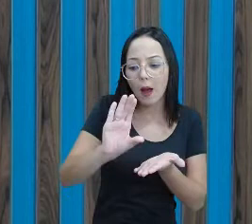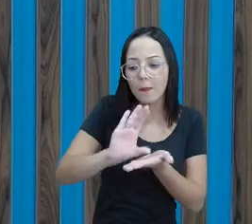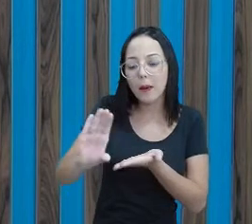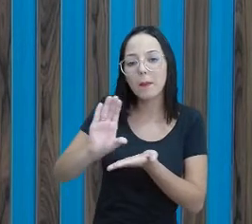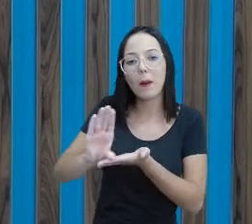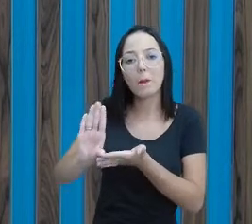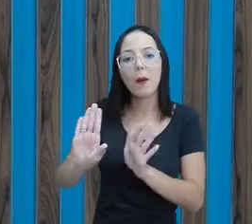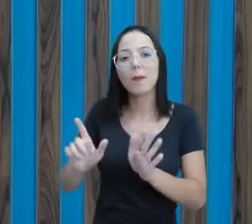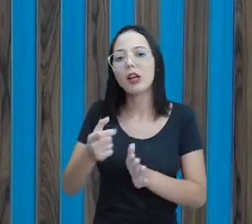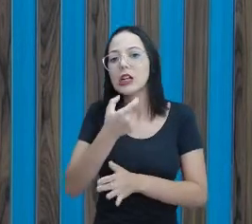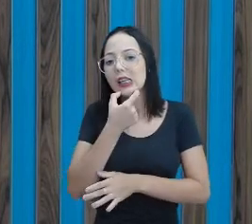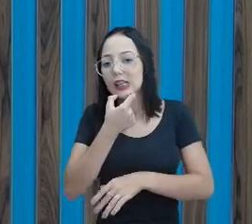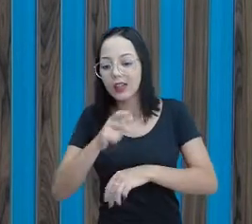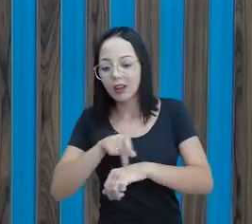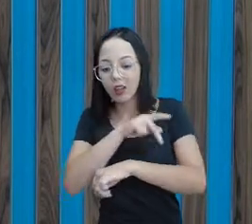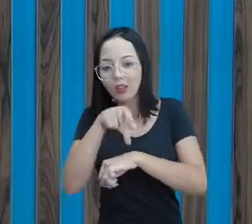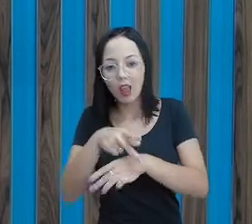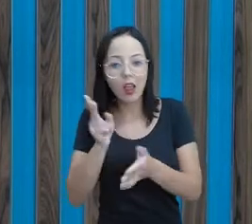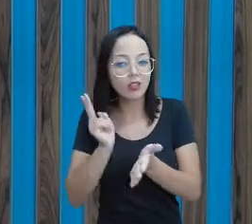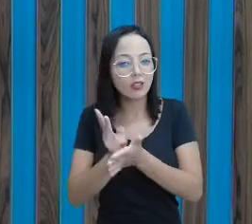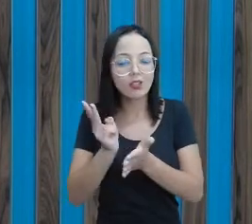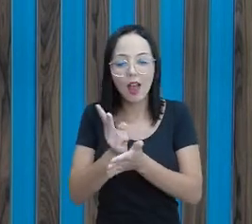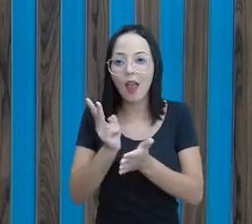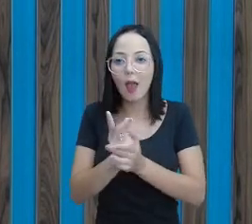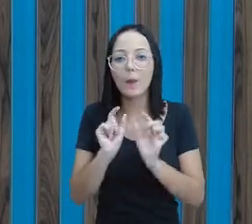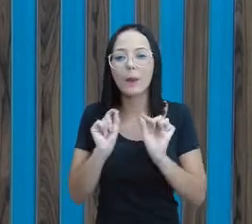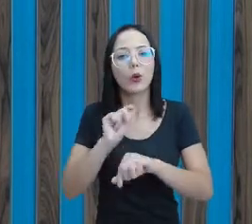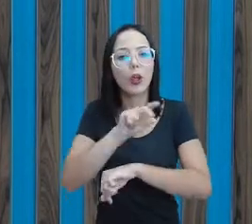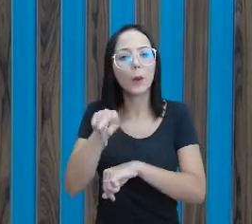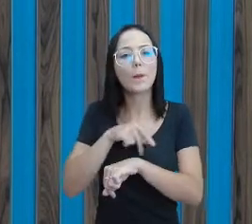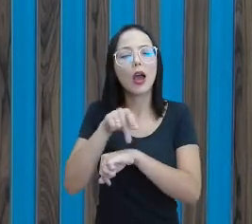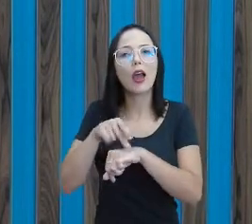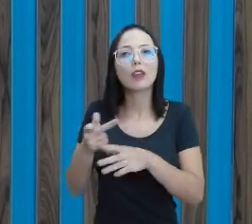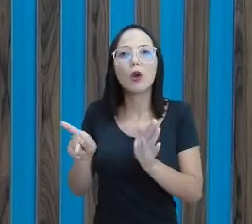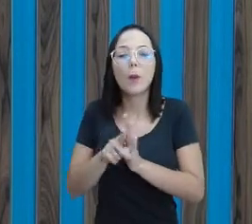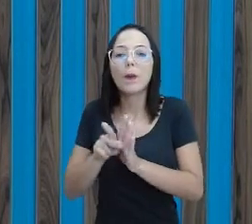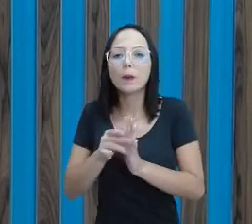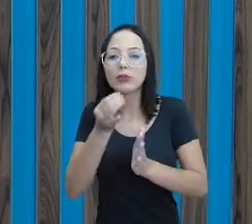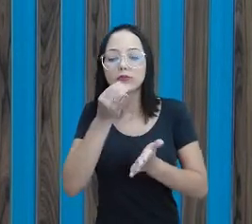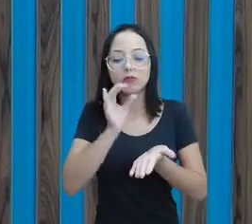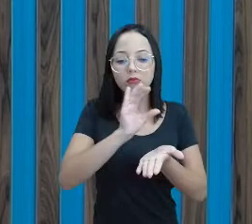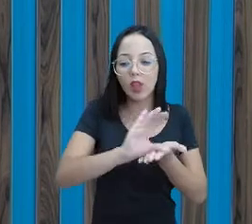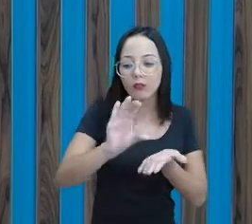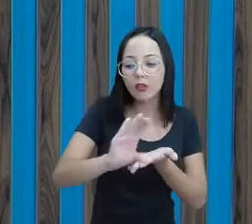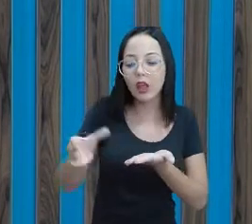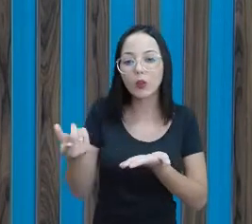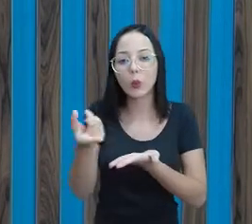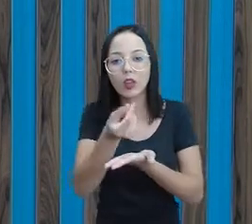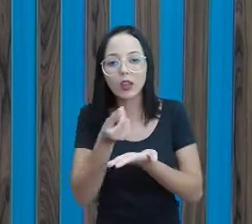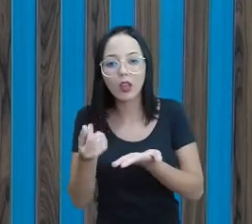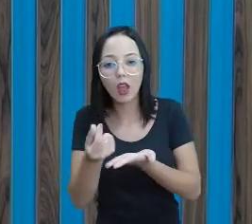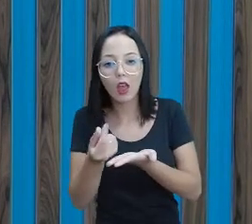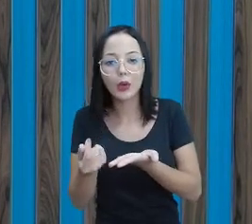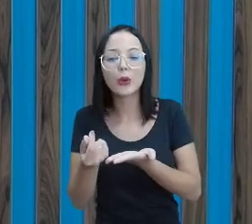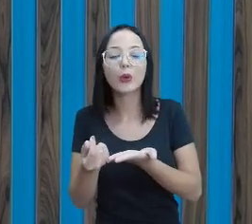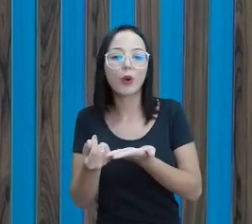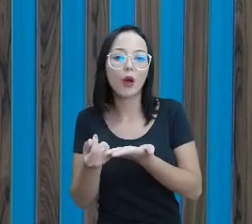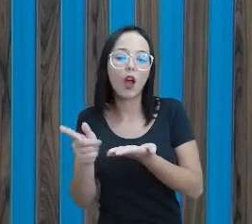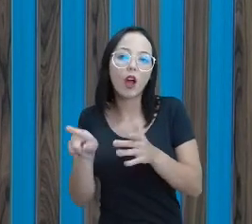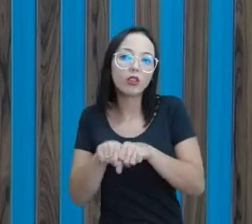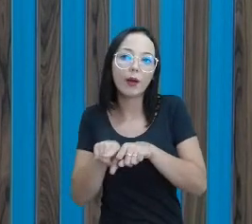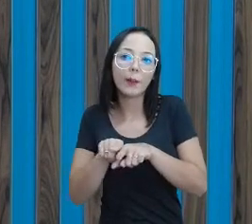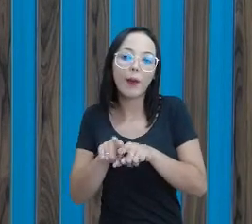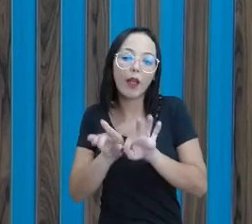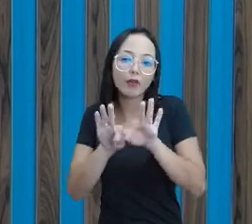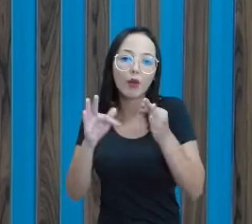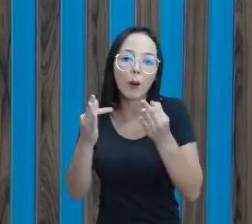foi realmente um país sempre direcionado nessa questão de investimento, de riqueza, a questão